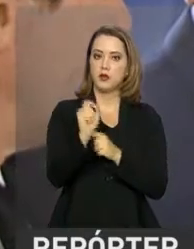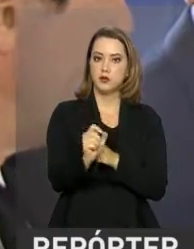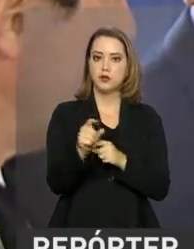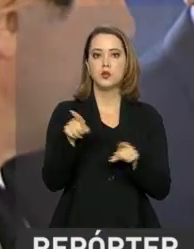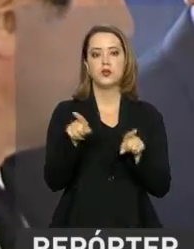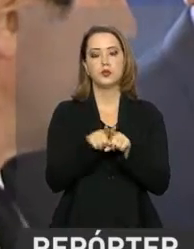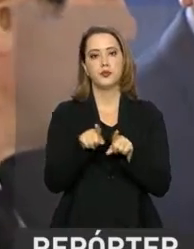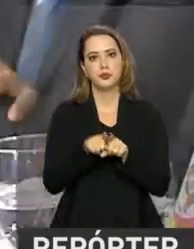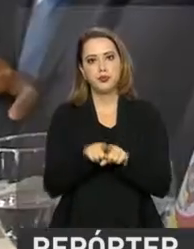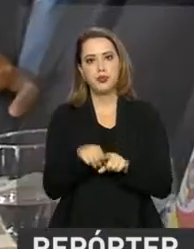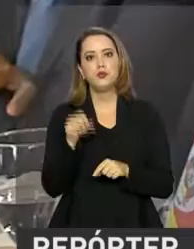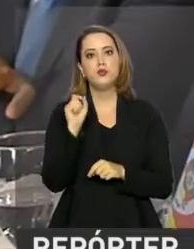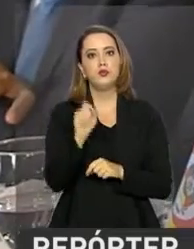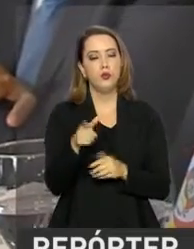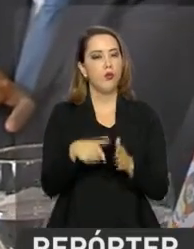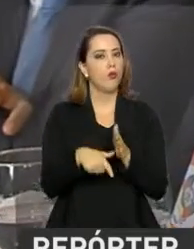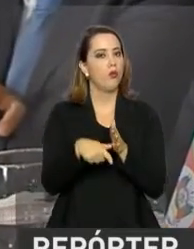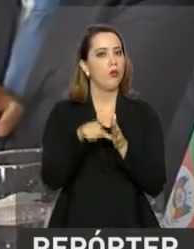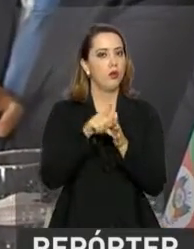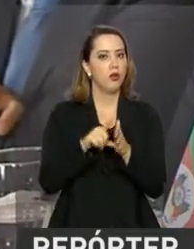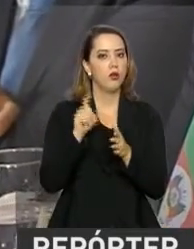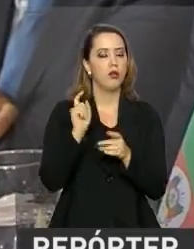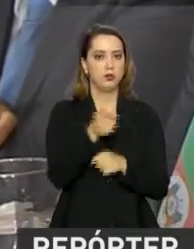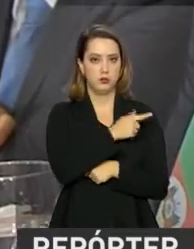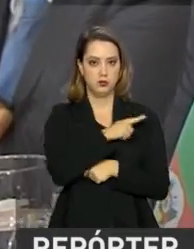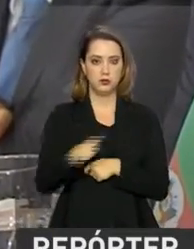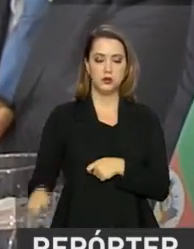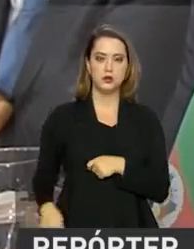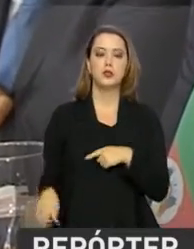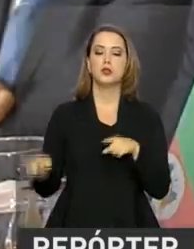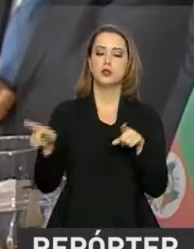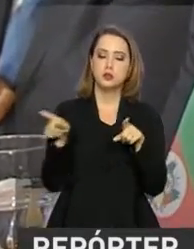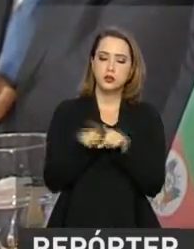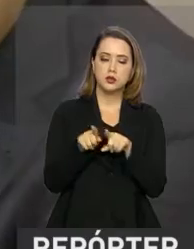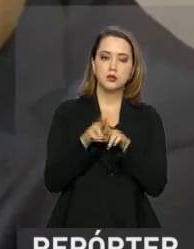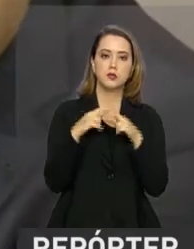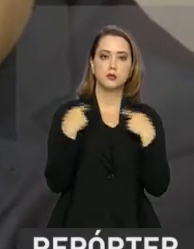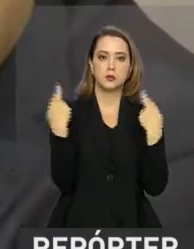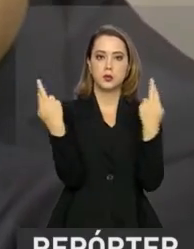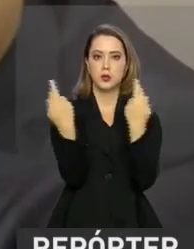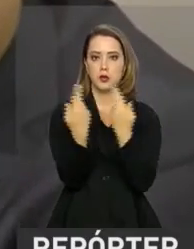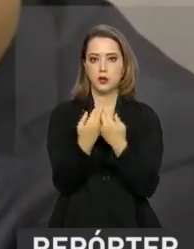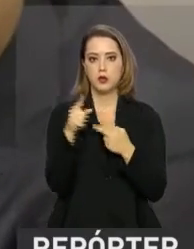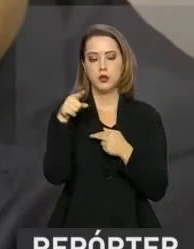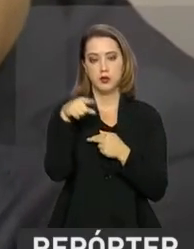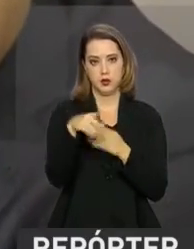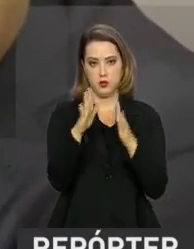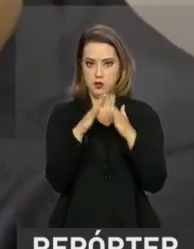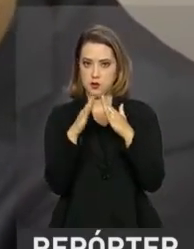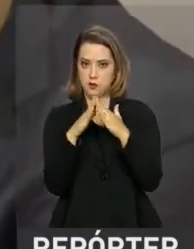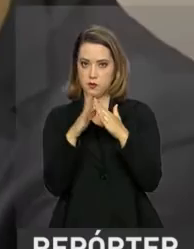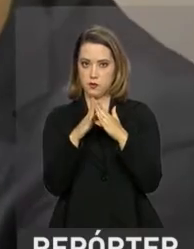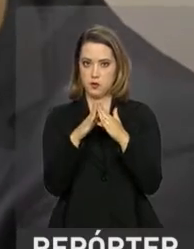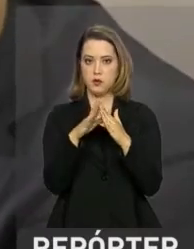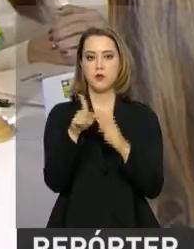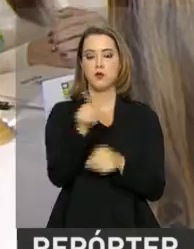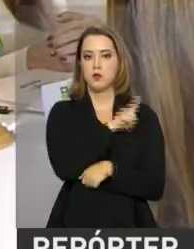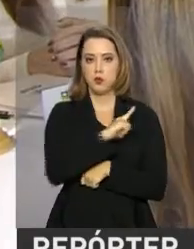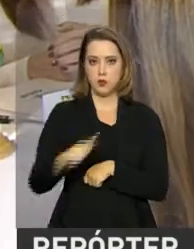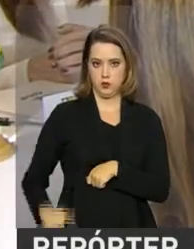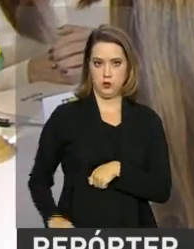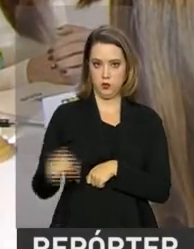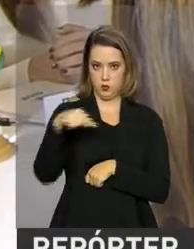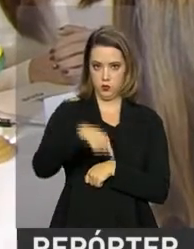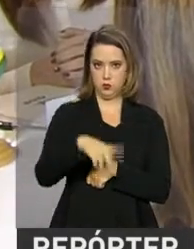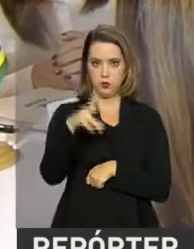henrique meirelles mais cedo os governadores também estiveram reunidos desta vez na residência oficial do